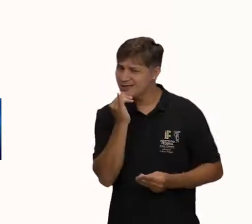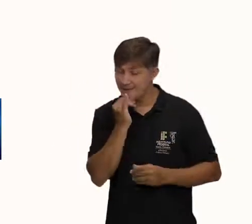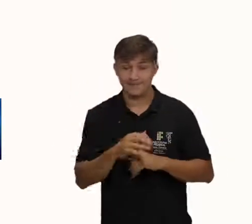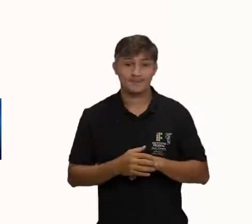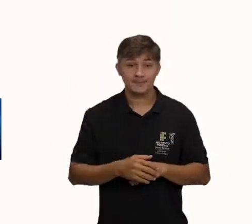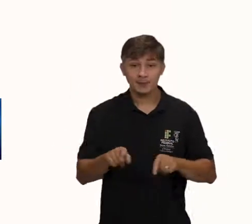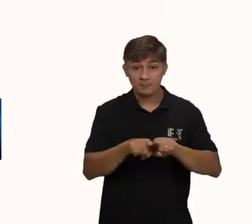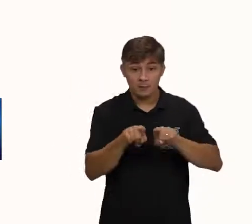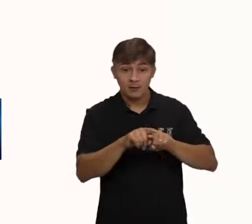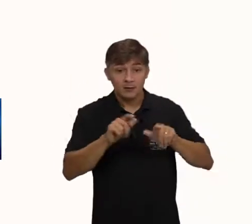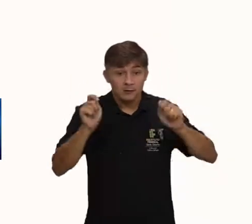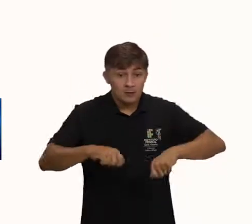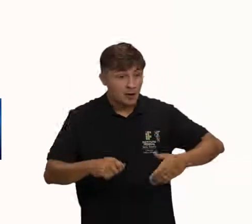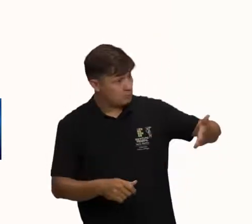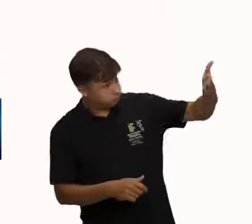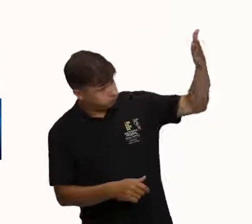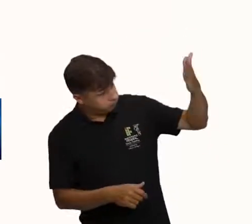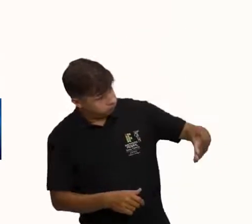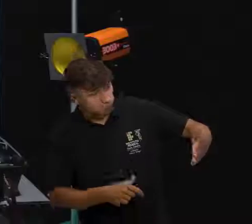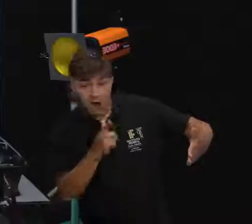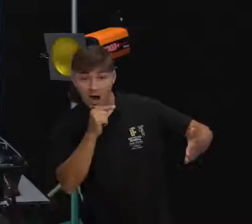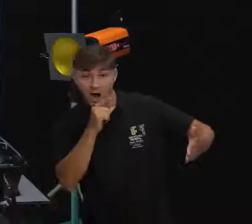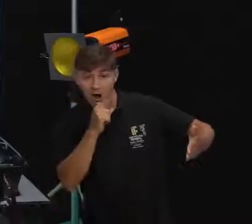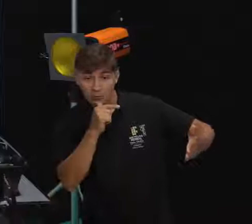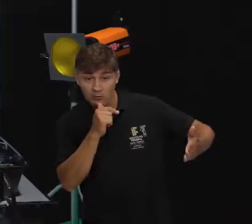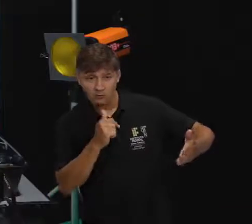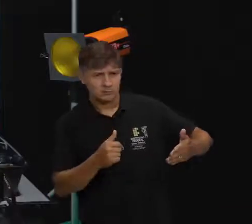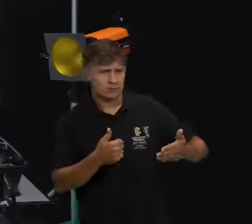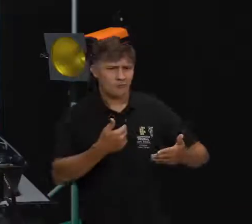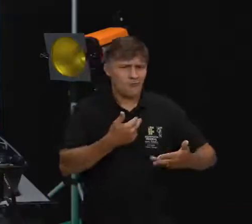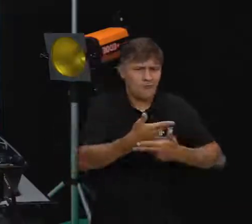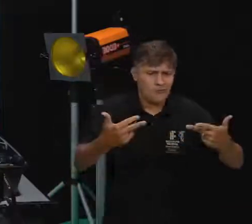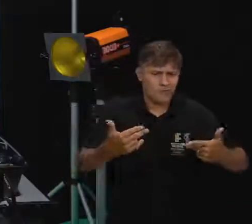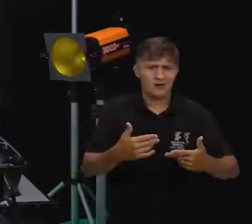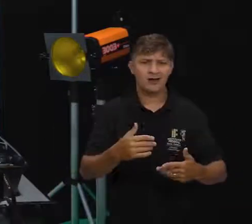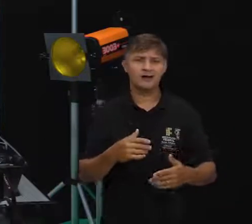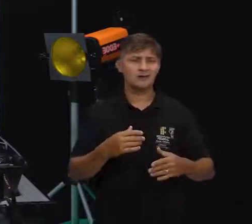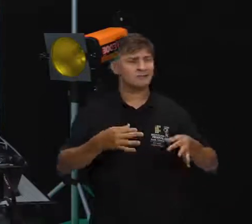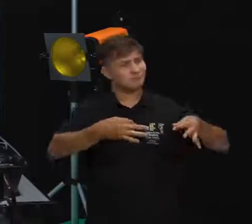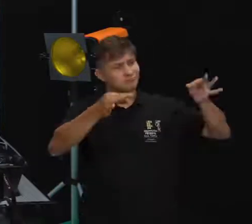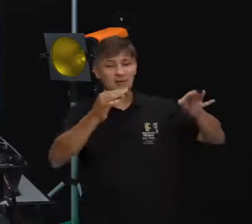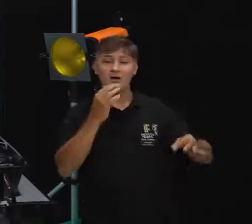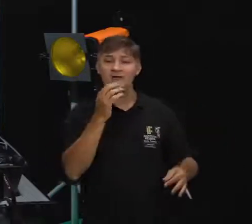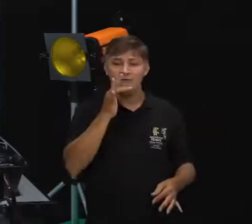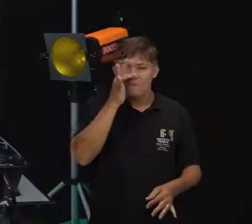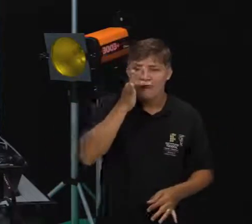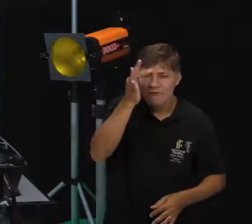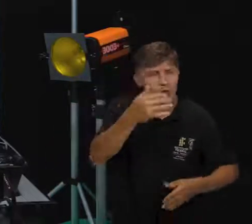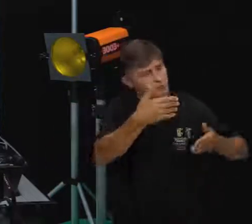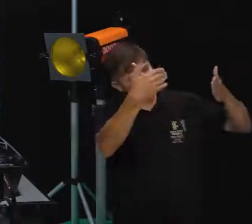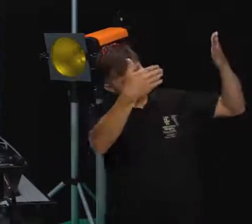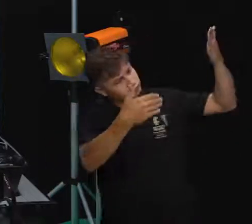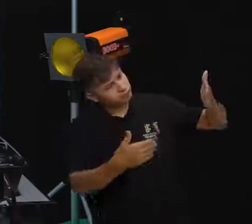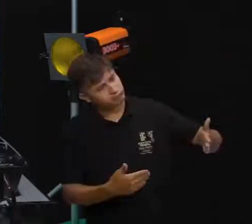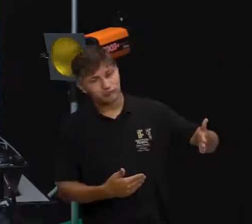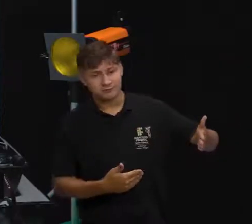um exemplo aí. Aparece a bandeira do Brasil refletida na água. Se eu colocar umas toalhas com flores,